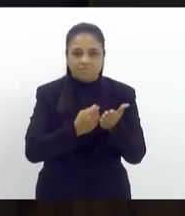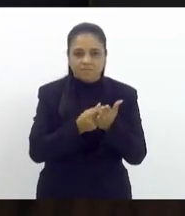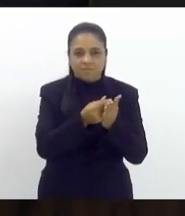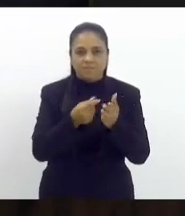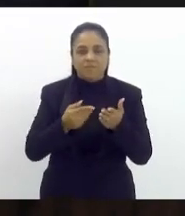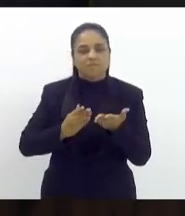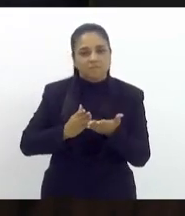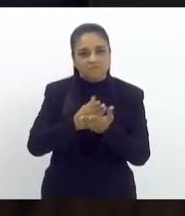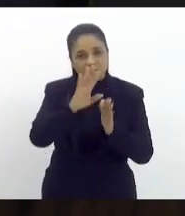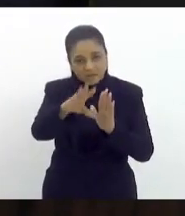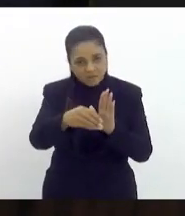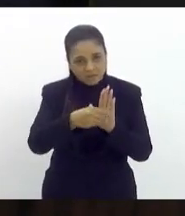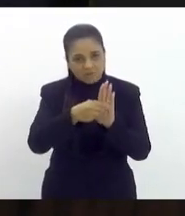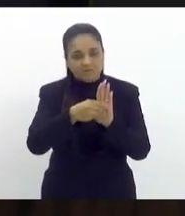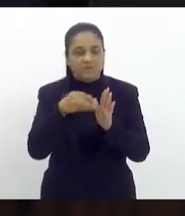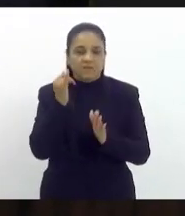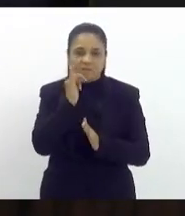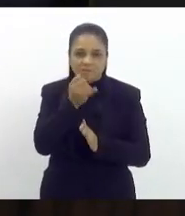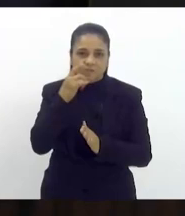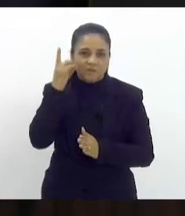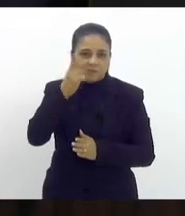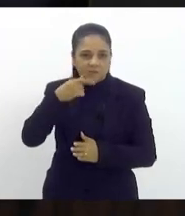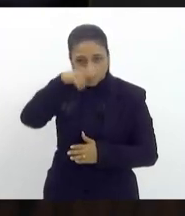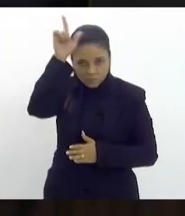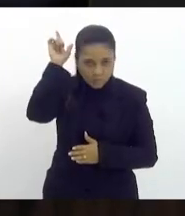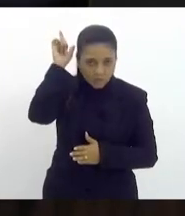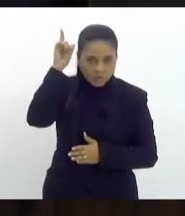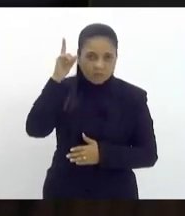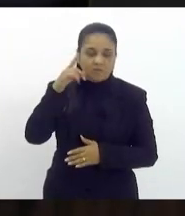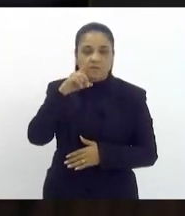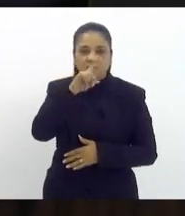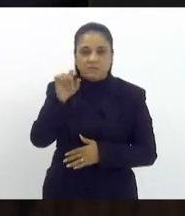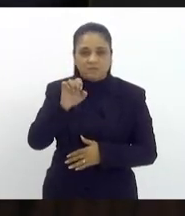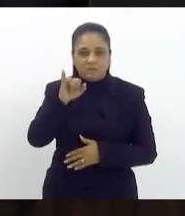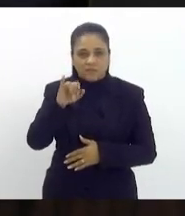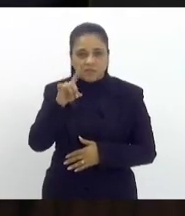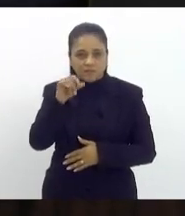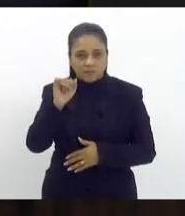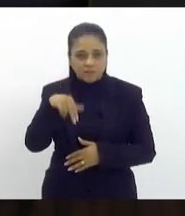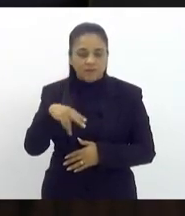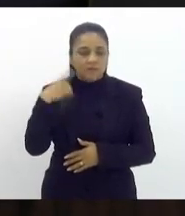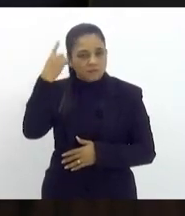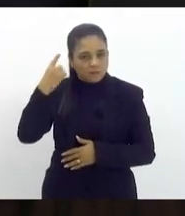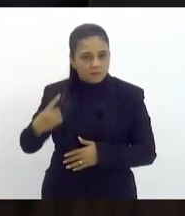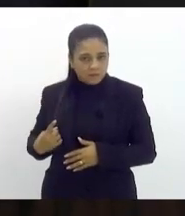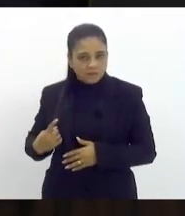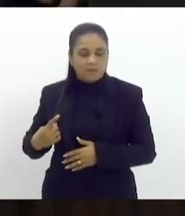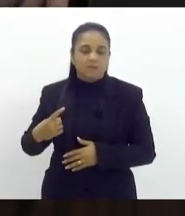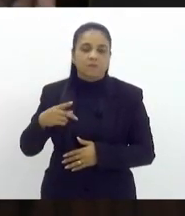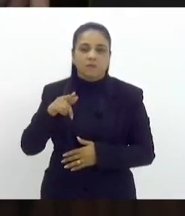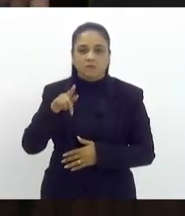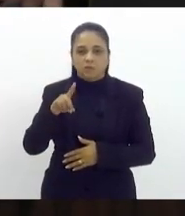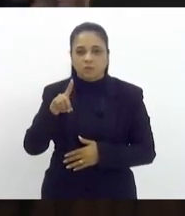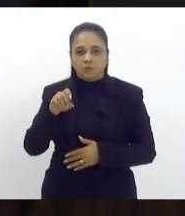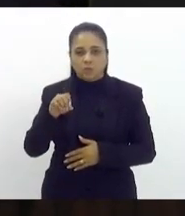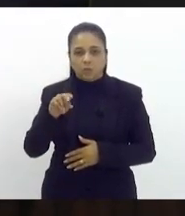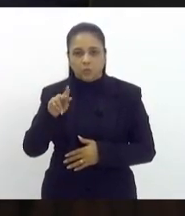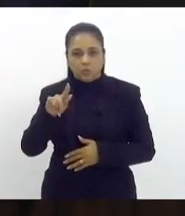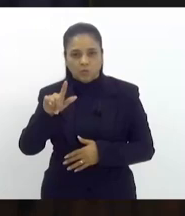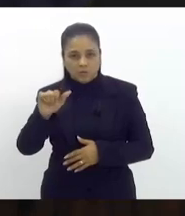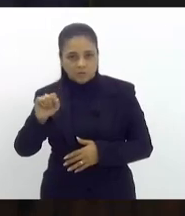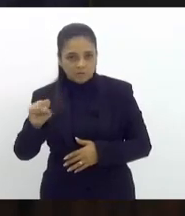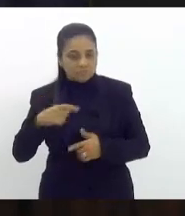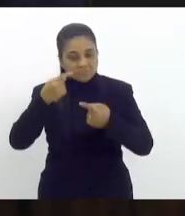com emenda relatores Deputado Luis Paulo zidan Dani Balbi Douglas ruas em discussão